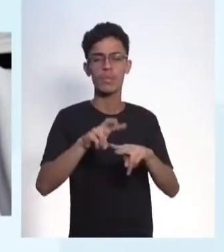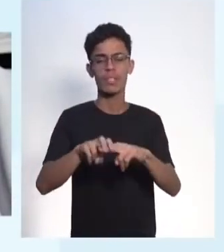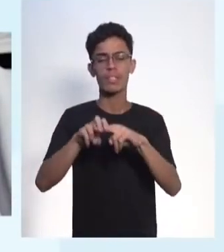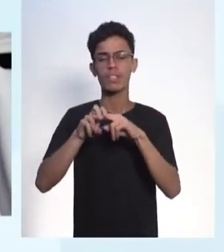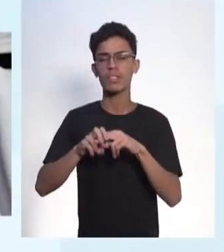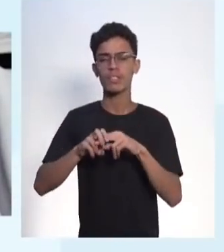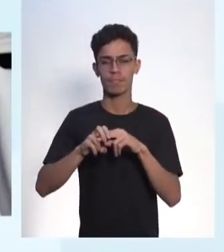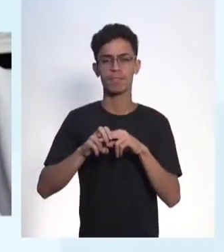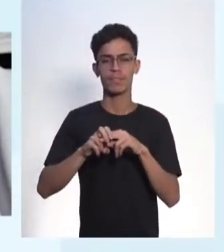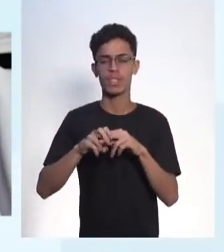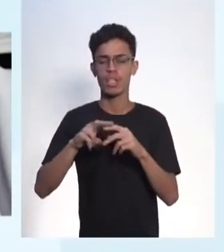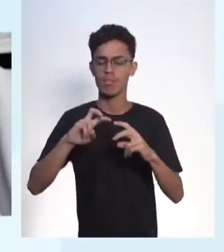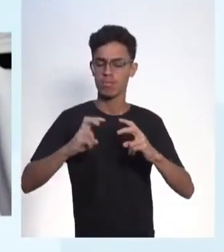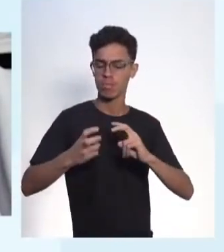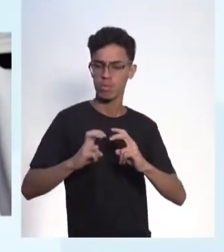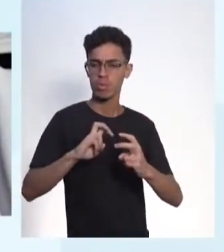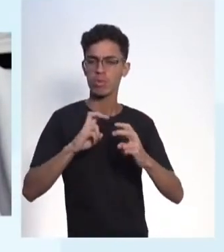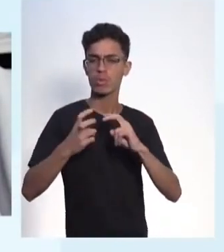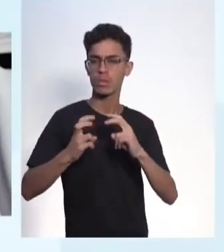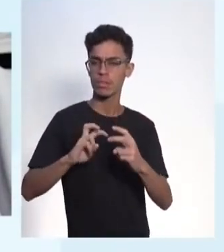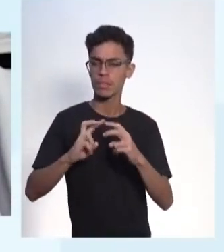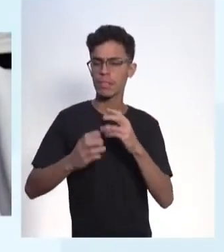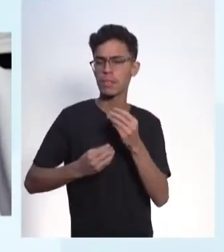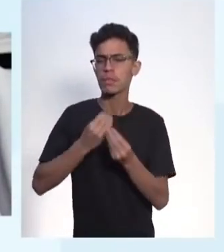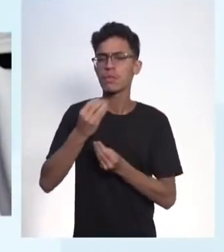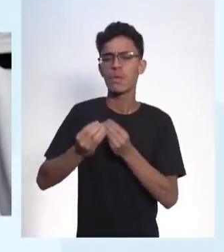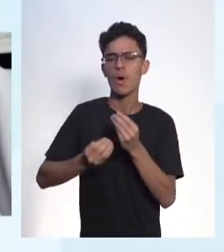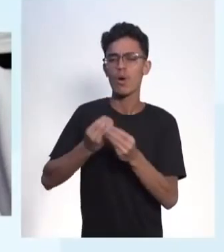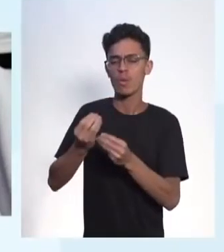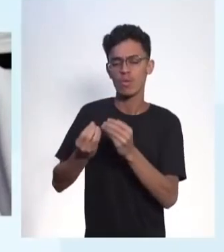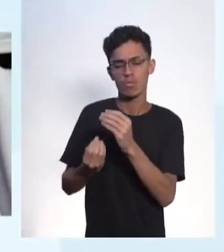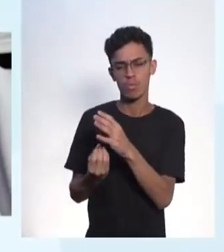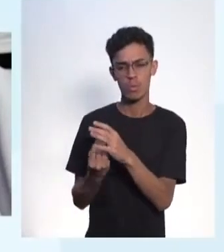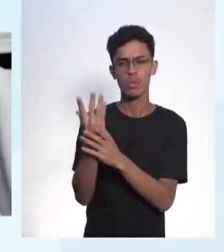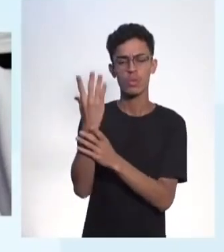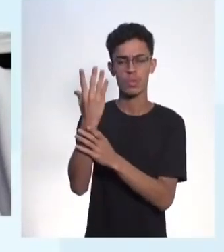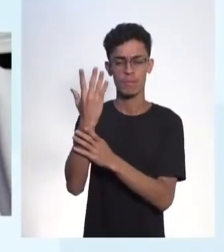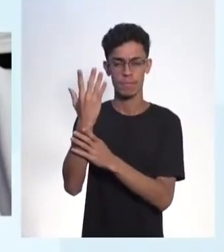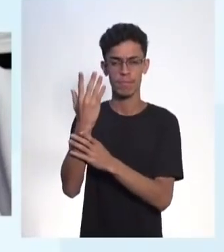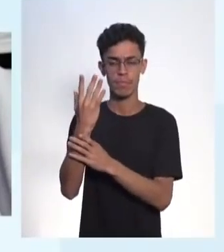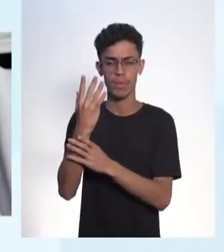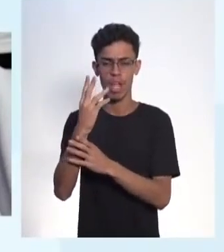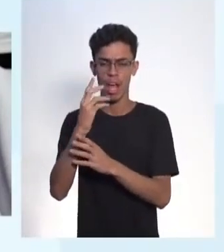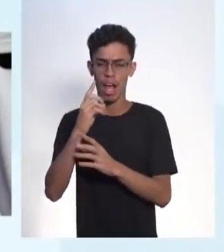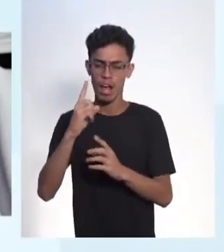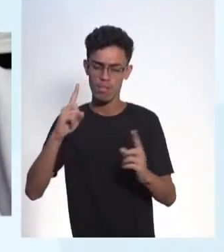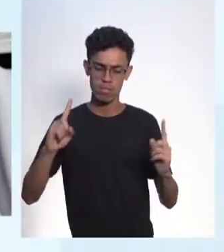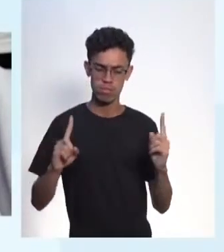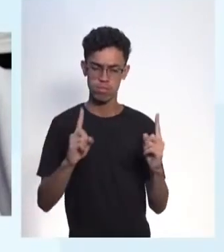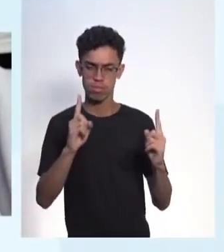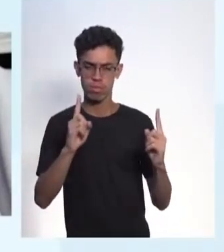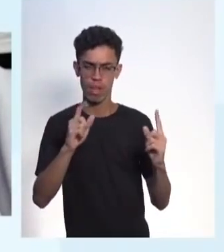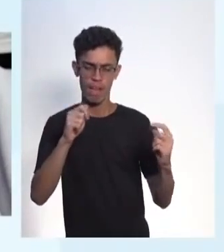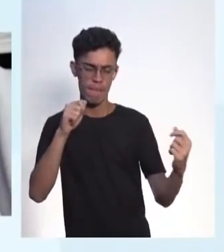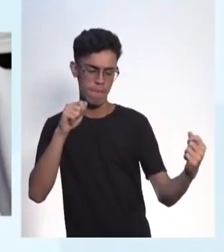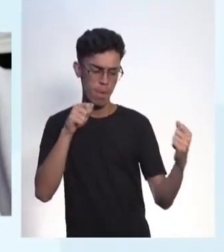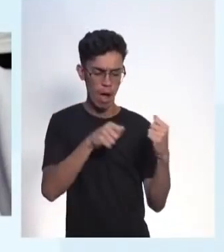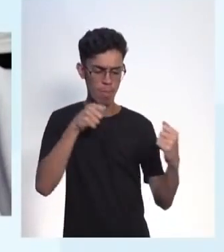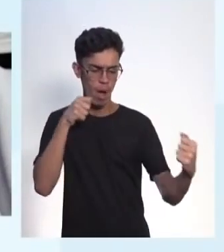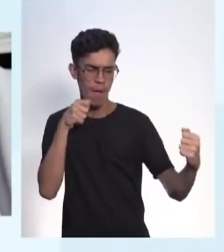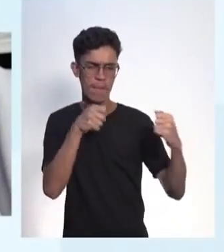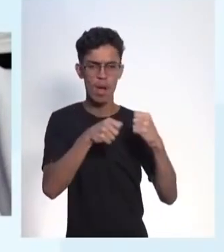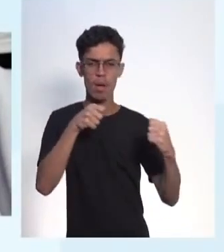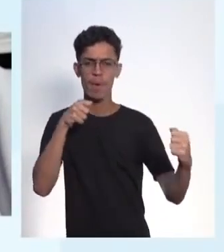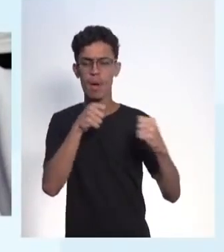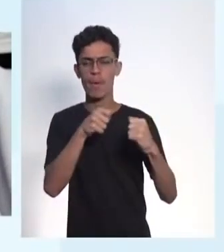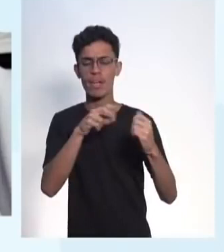musicalidade. Existem discussões sobre a sua origem, mas a arte da luta foi a principal forma de defesa pessoal do